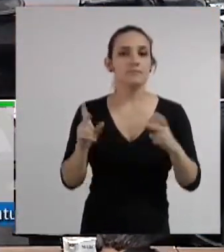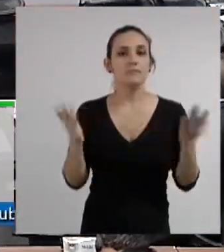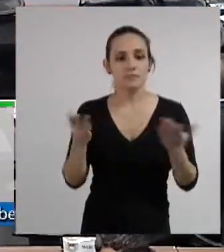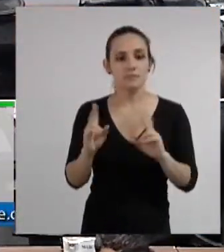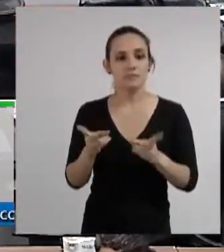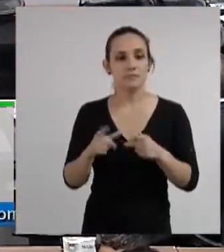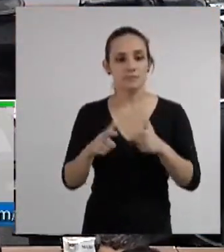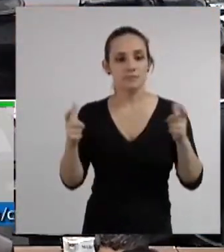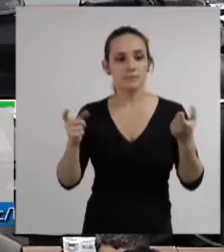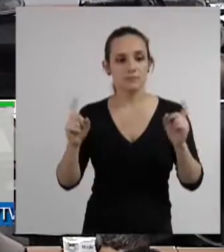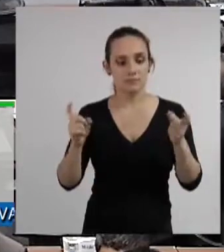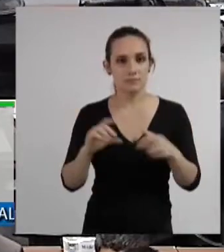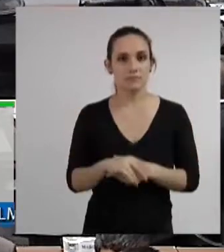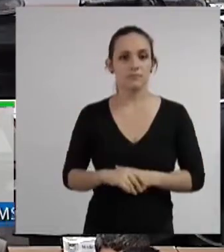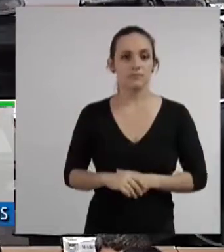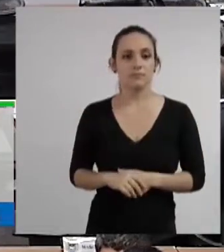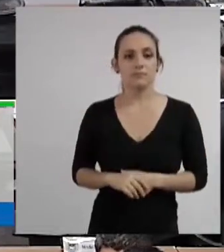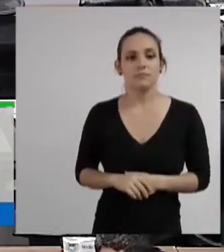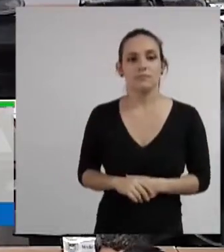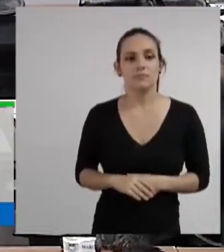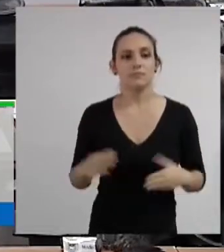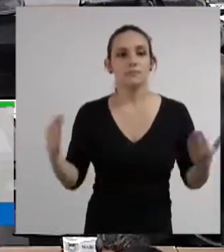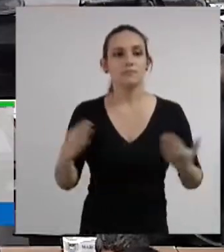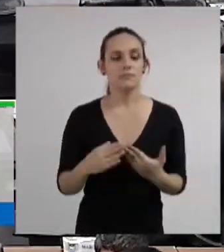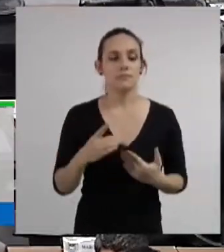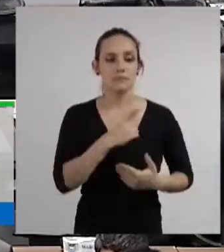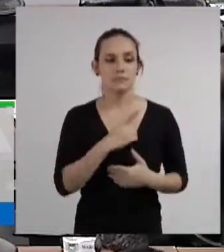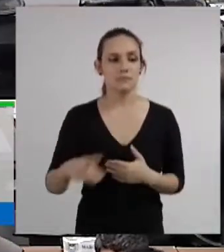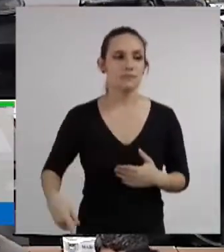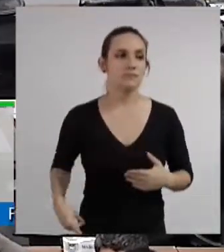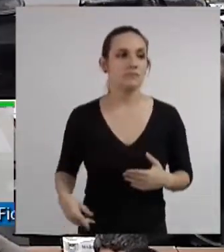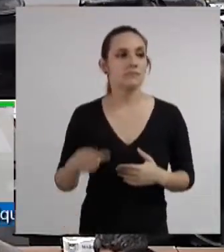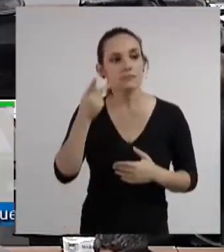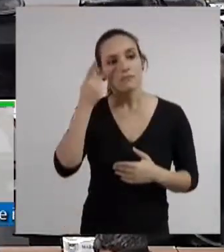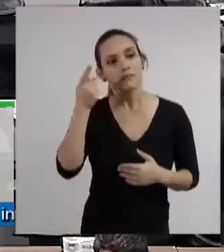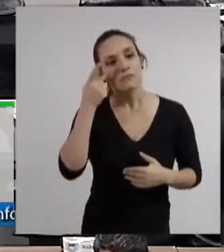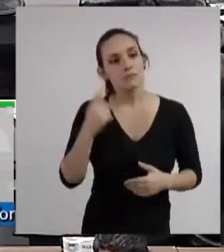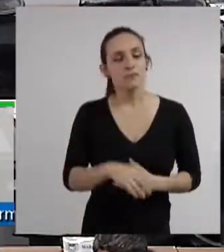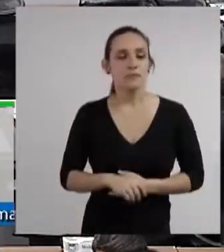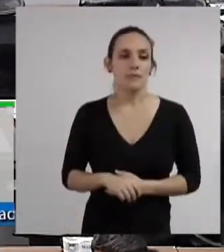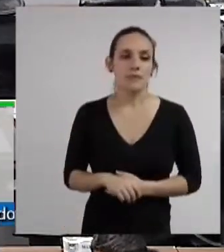Continuamos o grande expediente. Com a palavra, sua excelência, deputado Pedro Kemp.